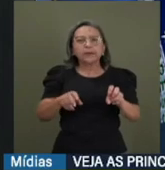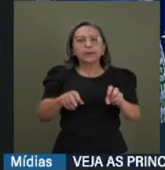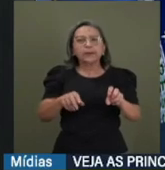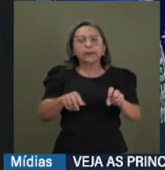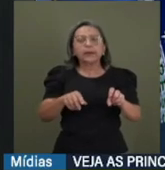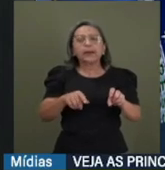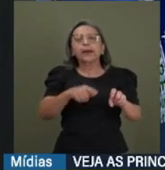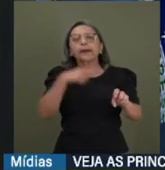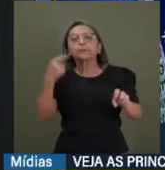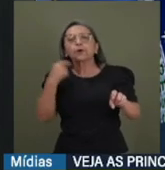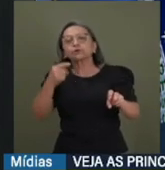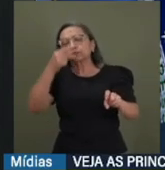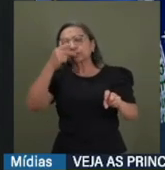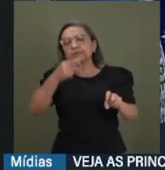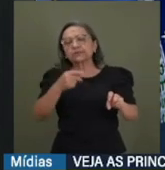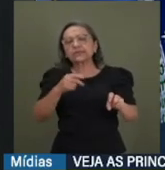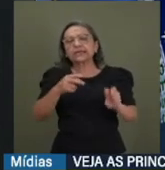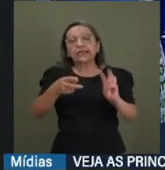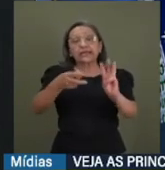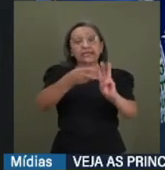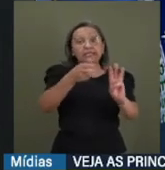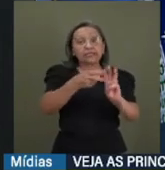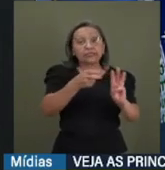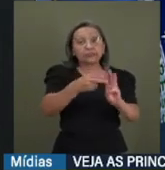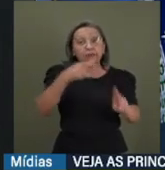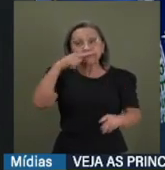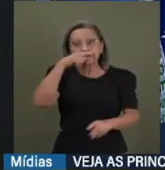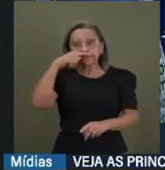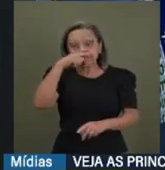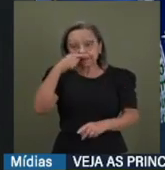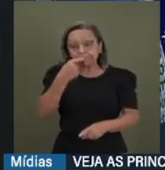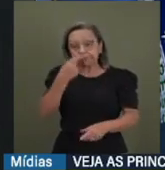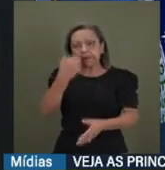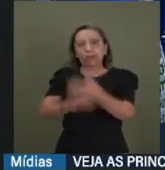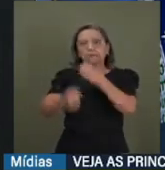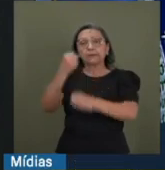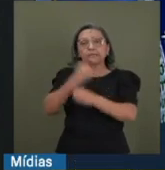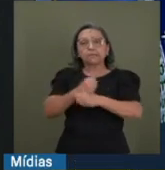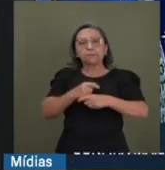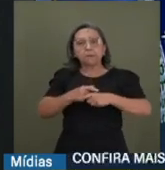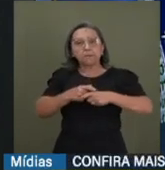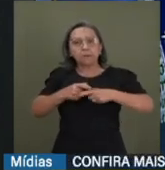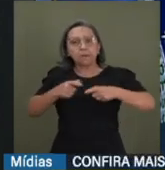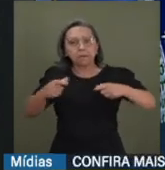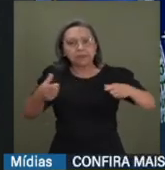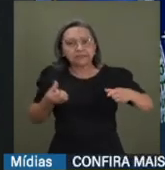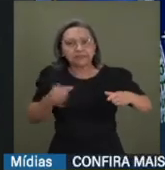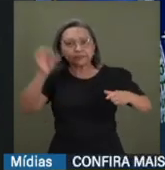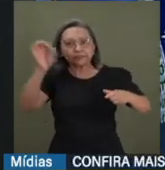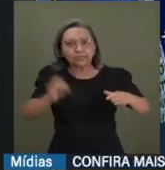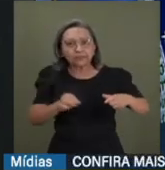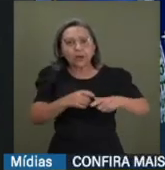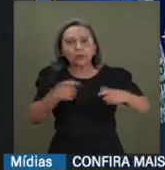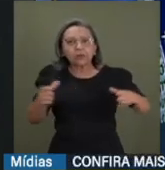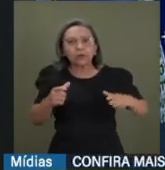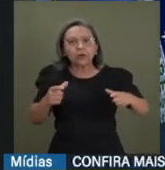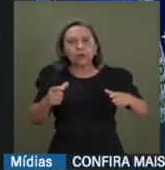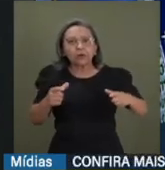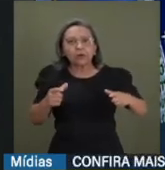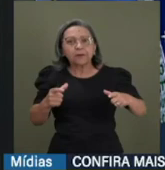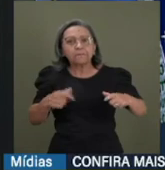Yanomamis, que neste ano passado aumentou 6% com relação ao